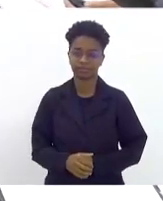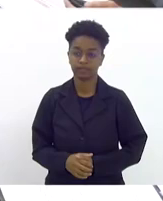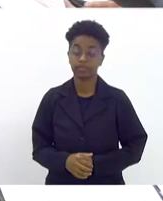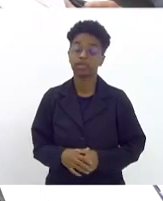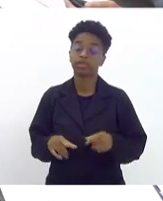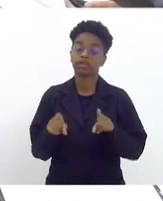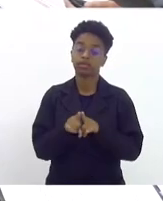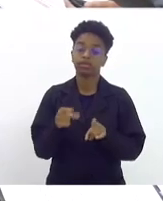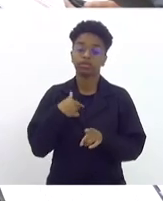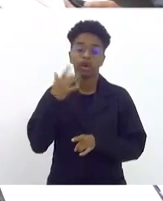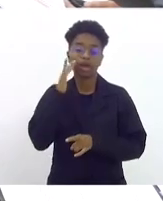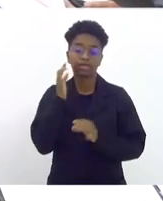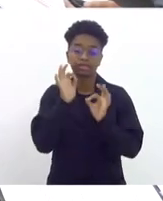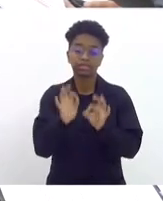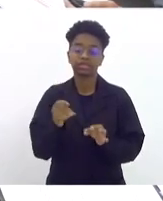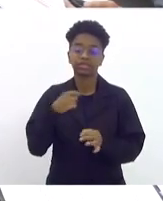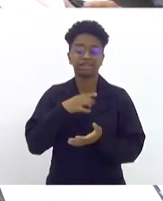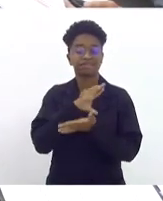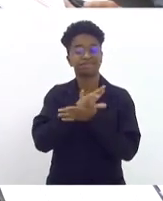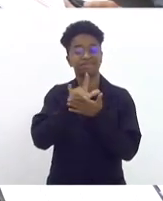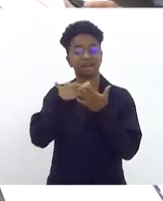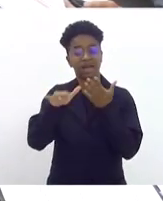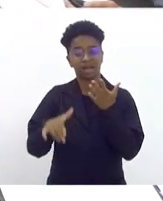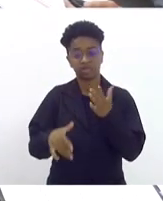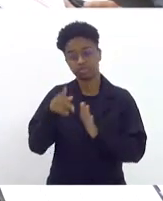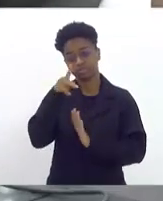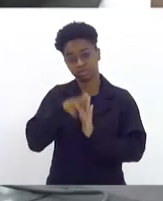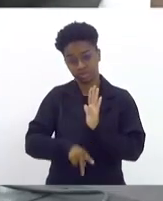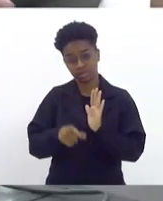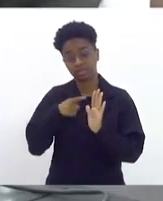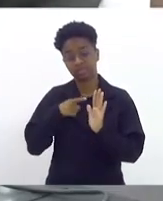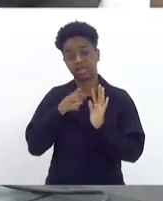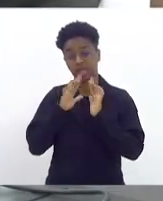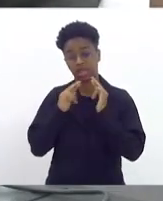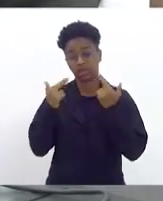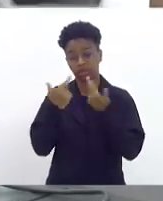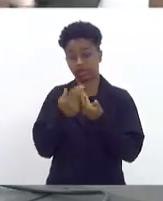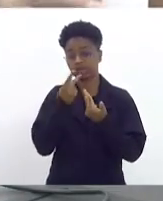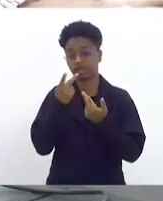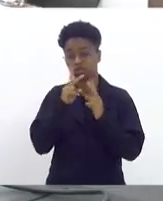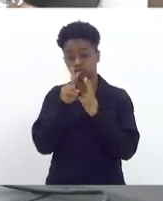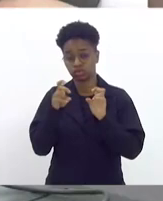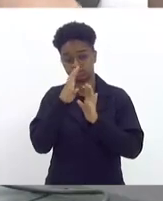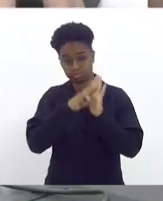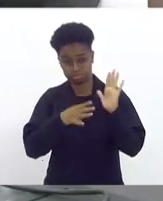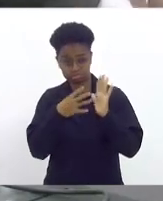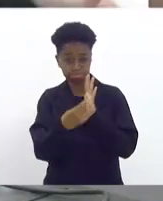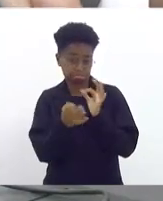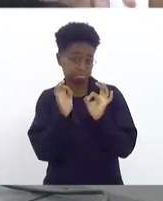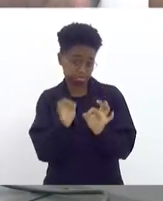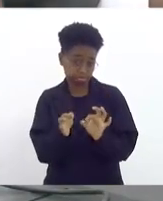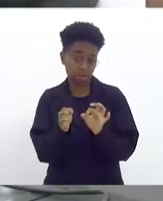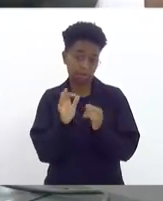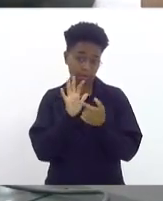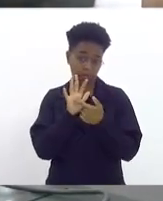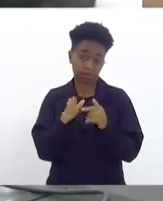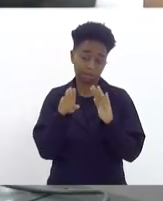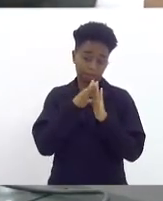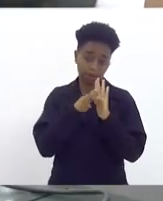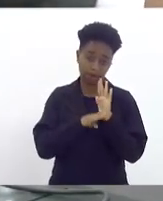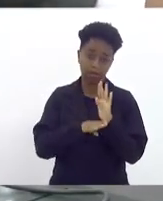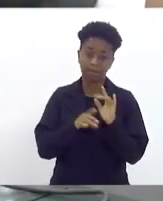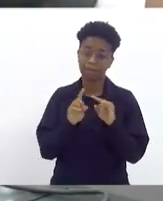a gente tem uma chuva aqui de projetos que inclusive vai encejar uma reunião extraordinária para tratar das datas legítima qualquer Deputado marcar sua pauta etc